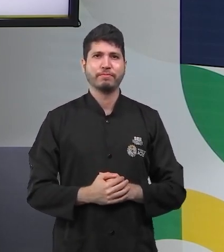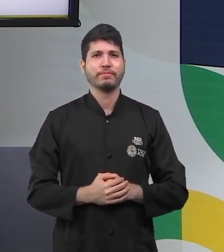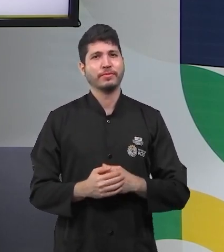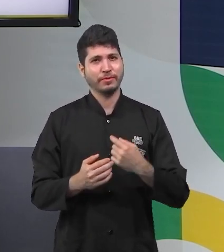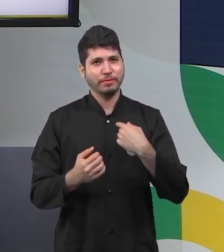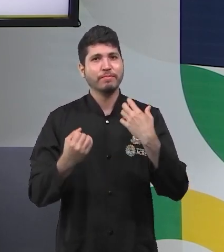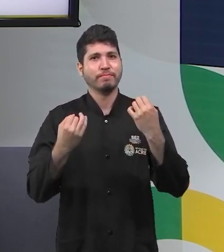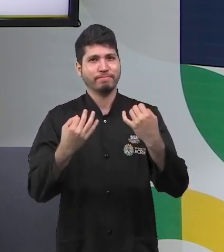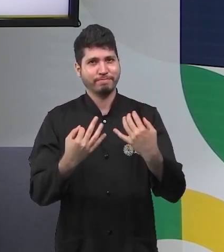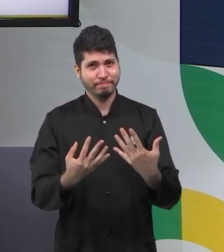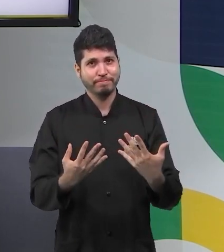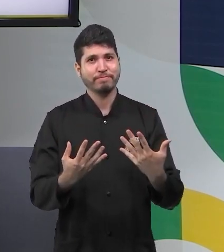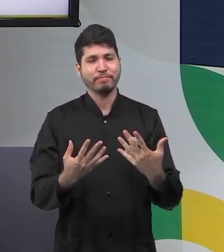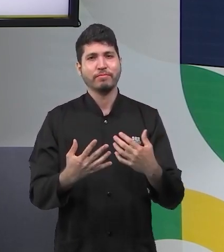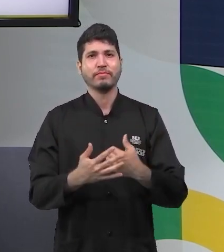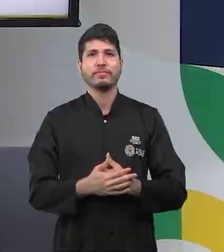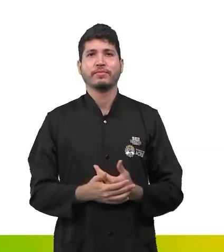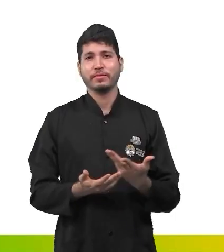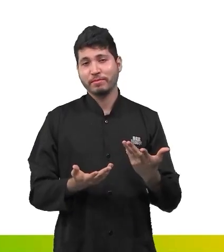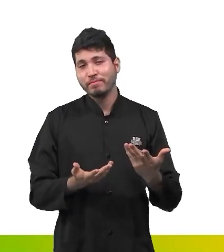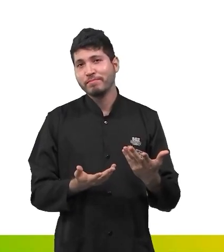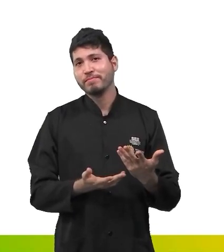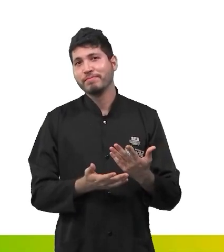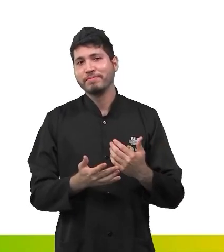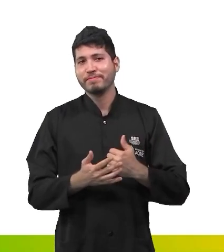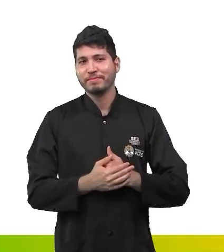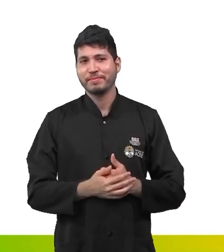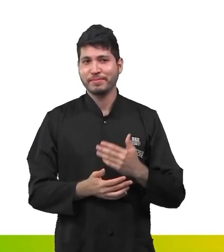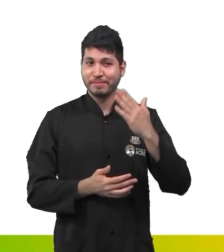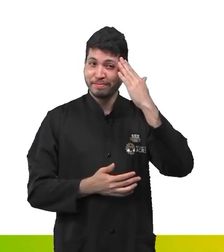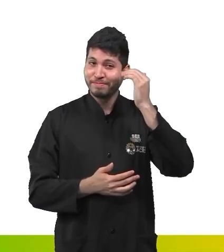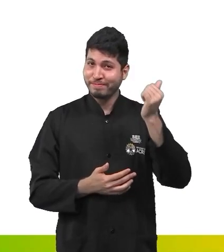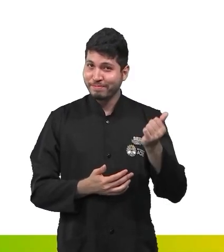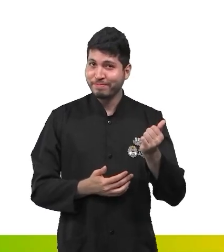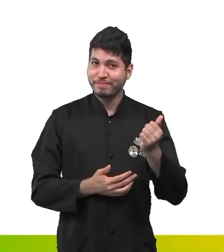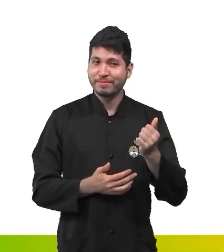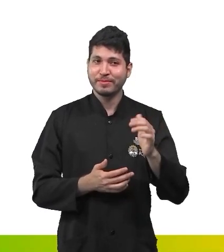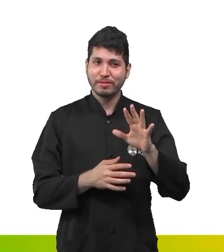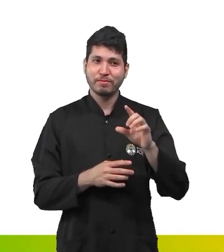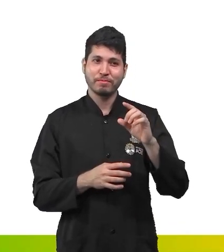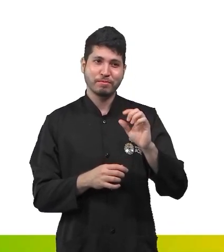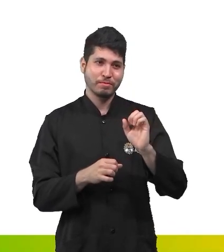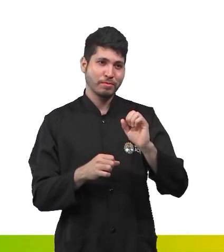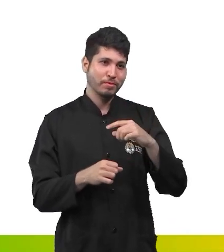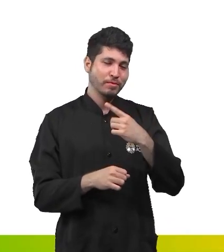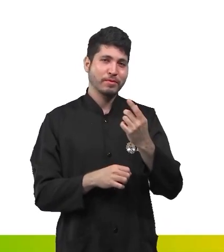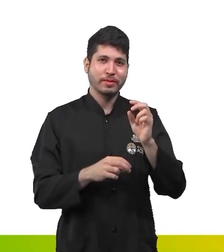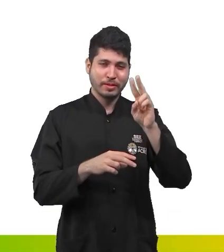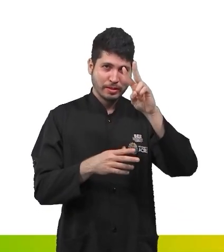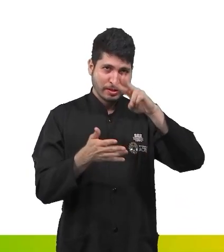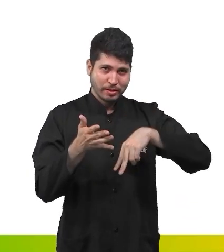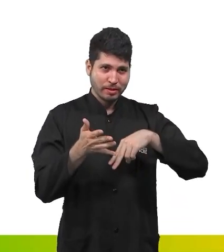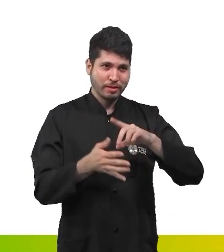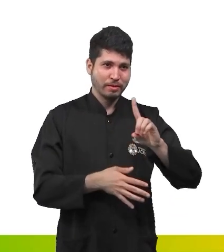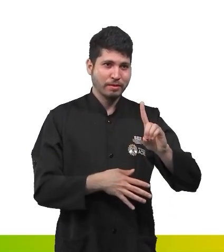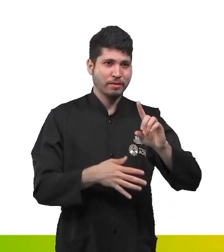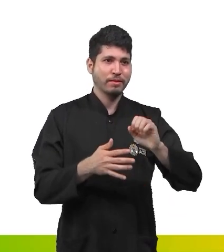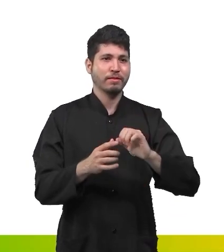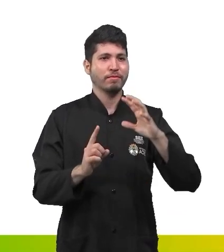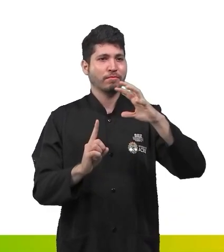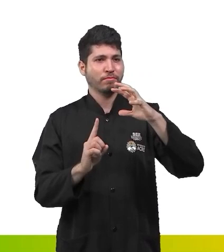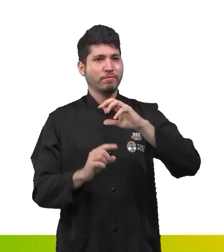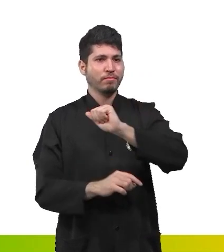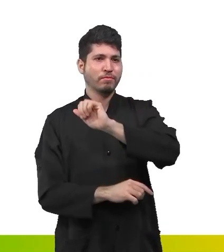cultura, a gente provavelmente tem um gabarito. Eu vou marcar aqui C, mas vamos ver aqui as outras alternativas. Ó. A influência africana